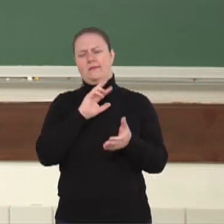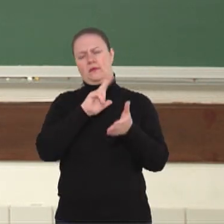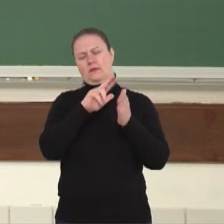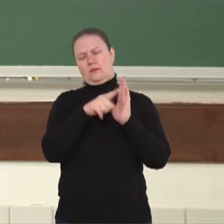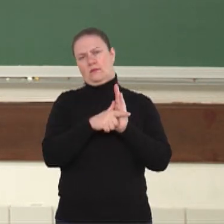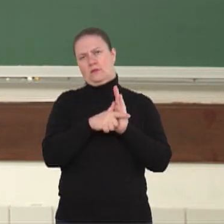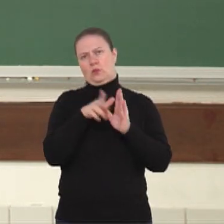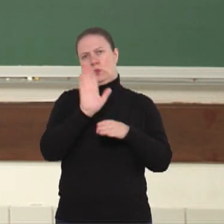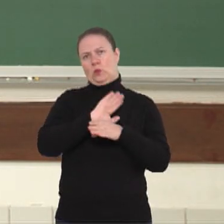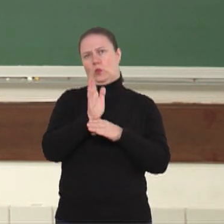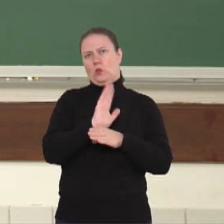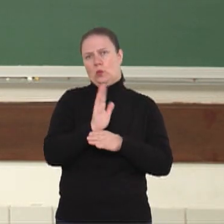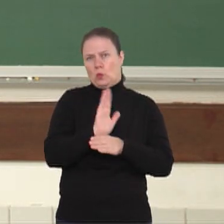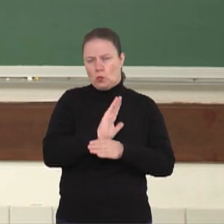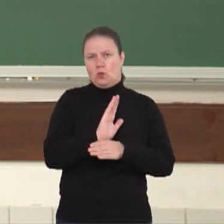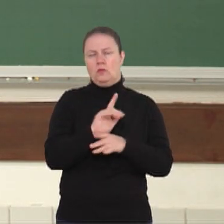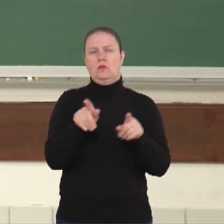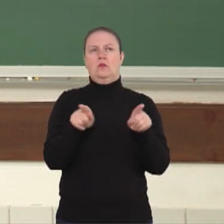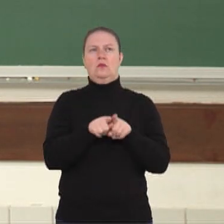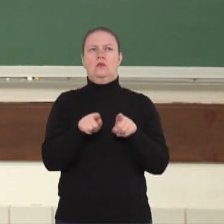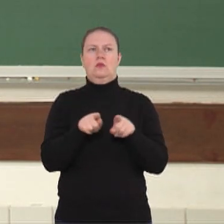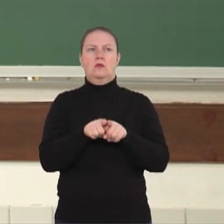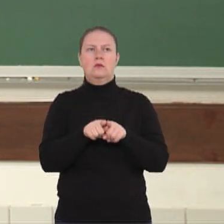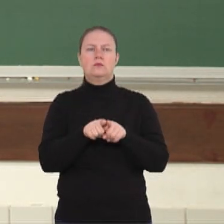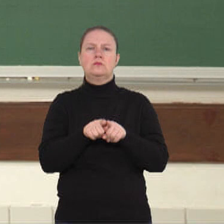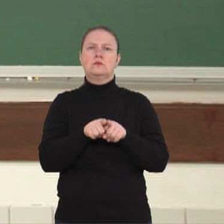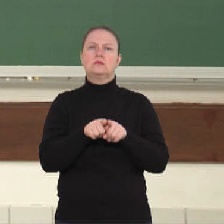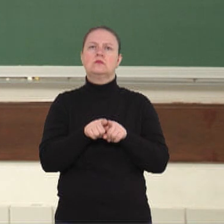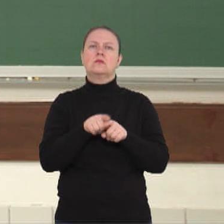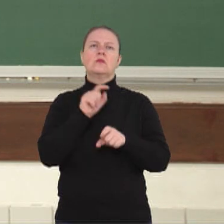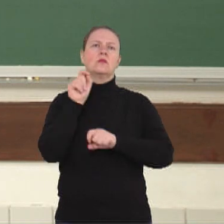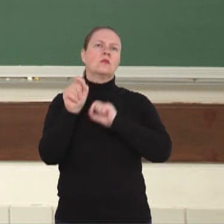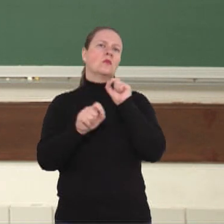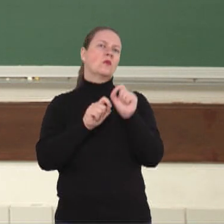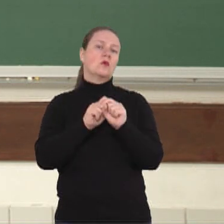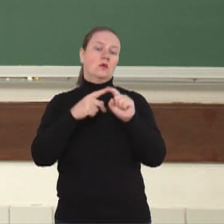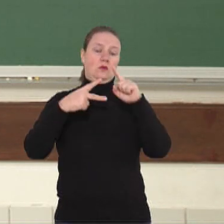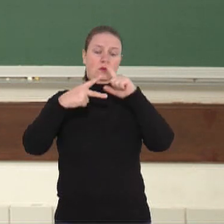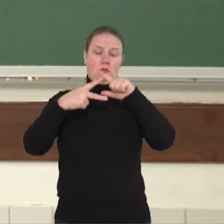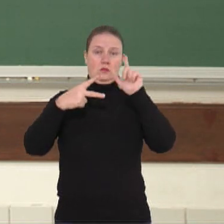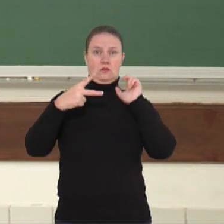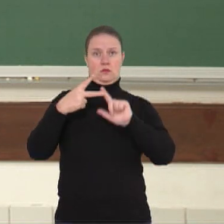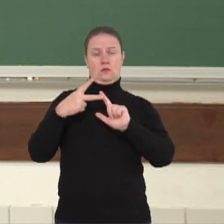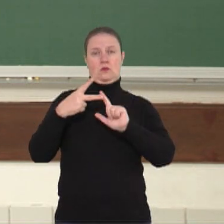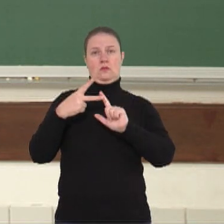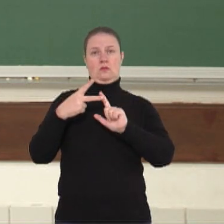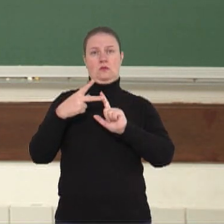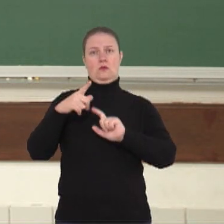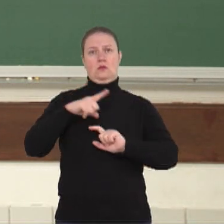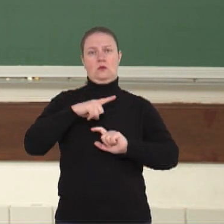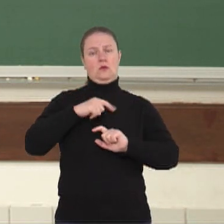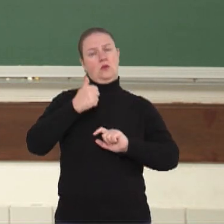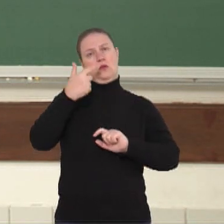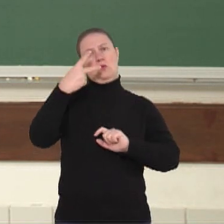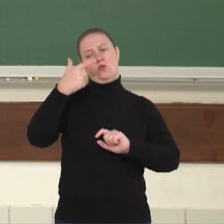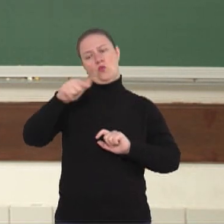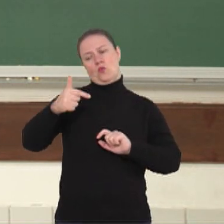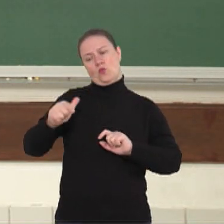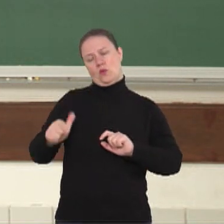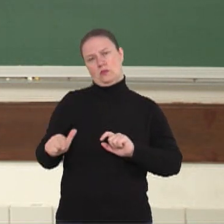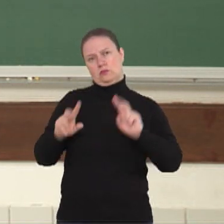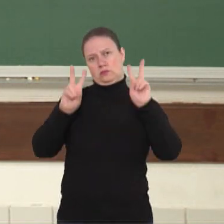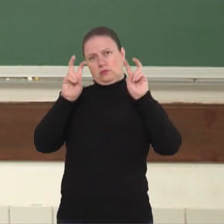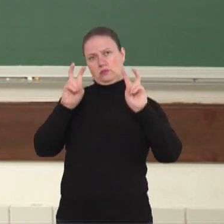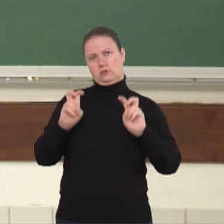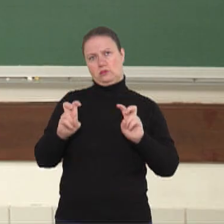o filme que a gente analisou ali no início, e eu só peguei 2, tá? E teriam outros títulos, porque tem